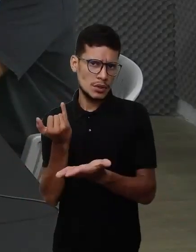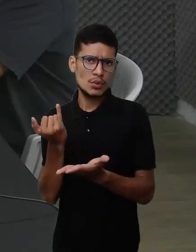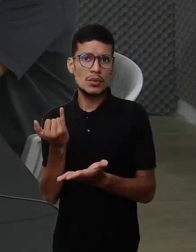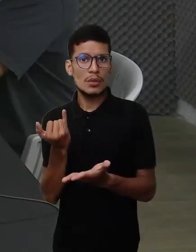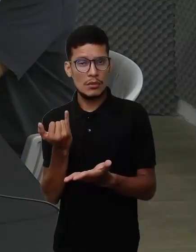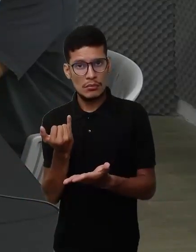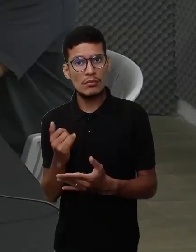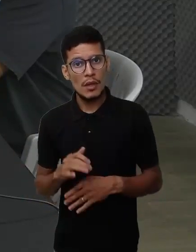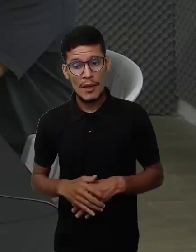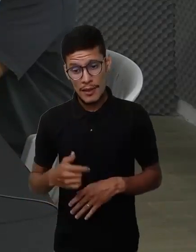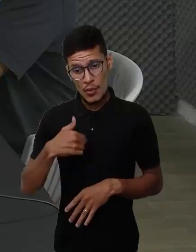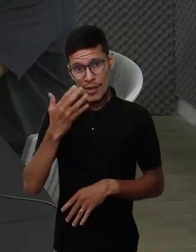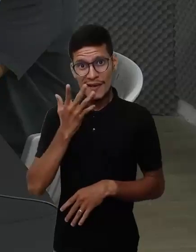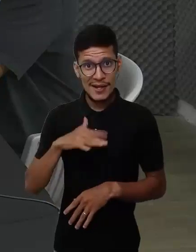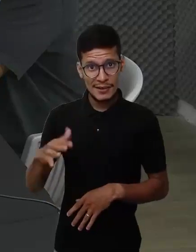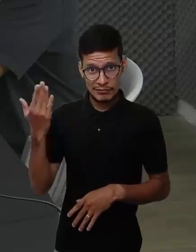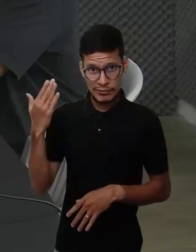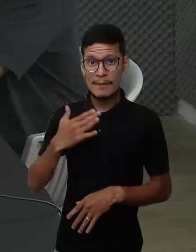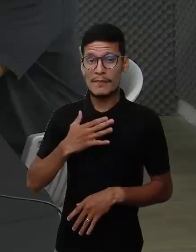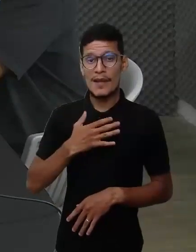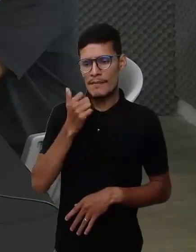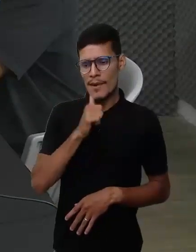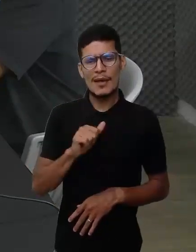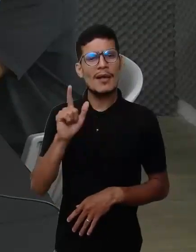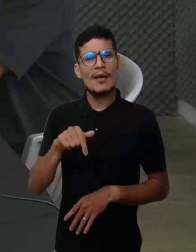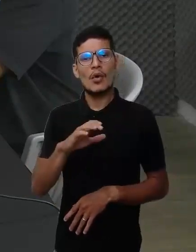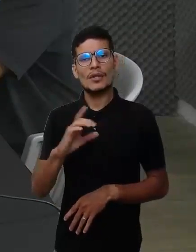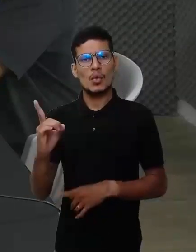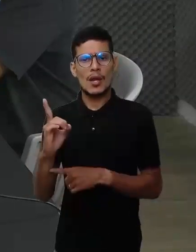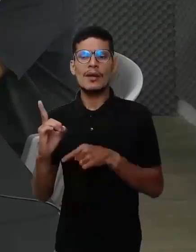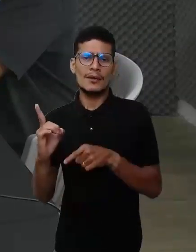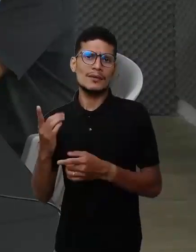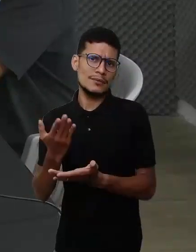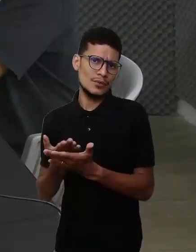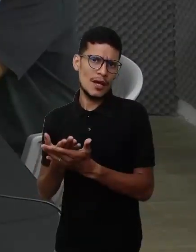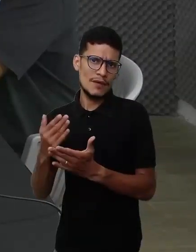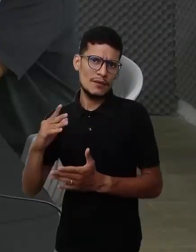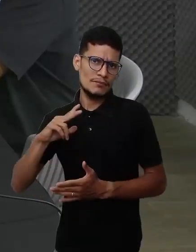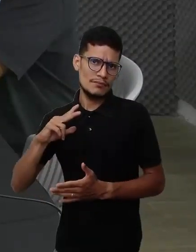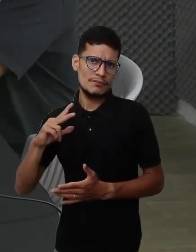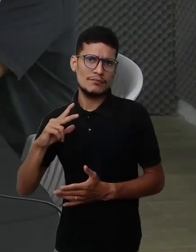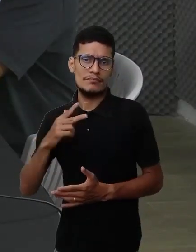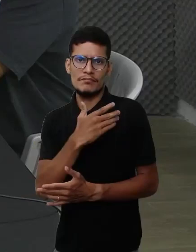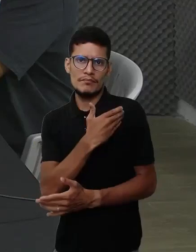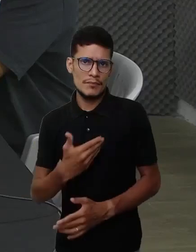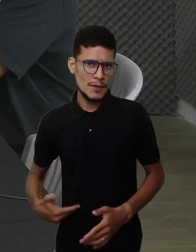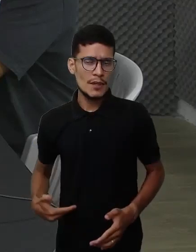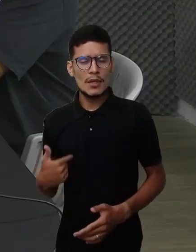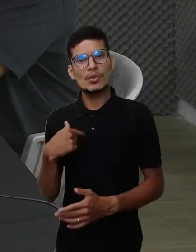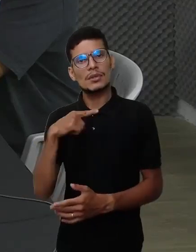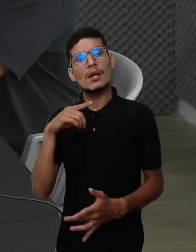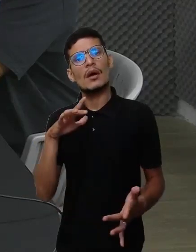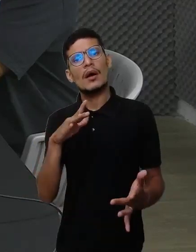pirrainha, eu tinha aquela. Minha mãe era coordenadora, eu estudei na escola privada, minha mãe era coordenadora, a gente tinha acesso à bolsa. Uhum.